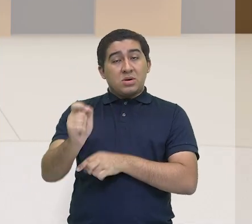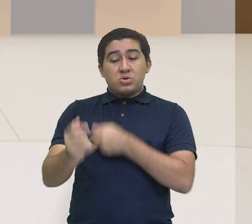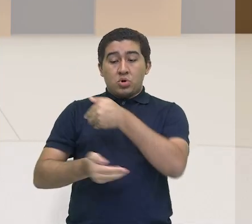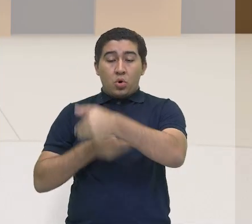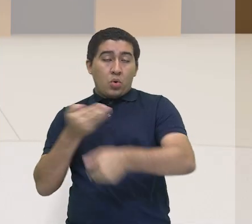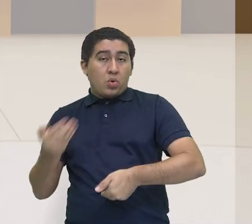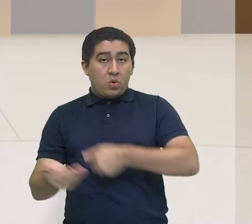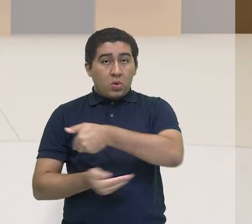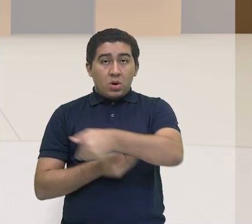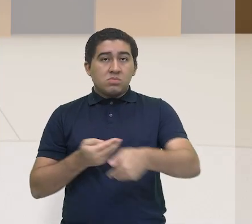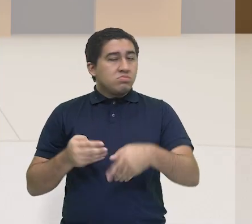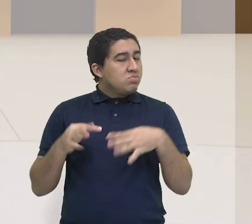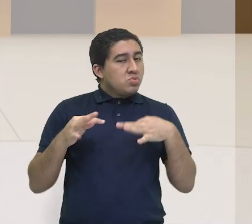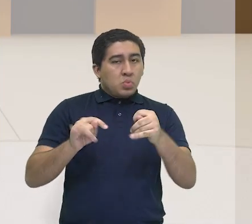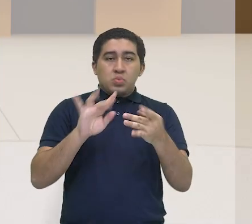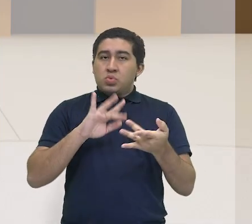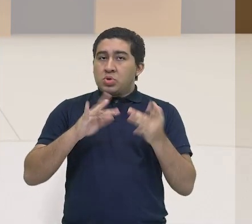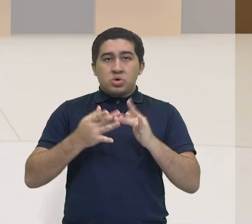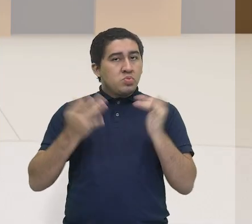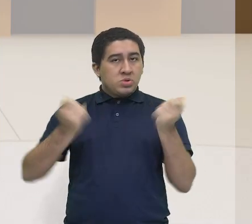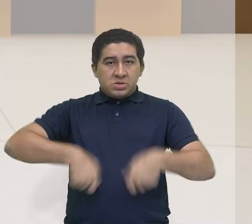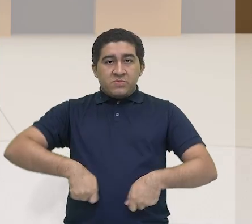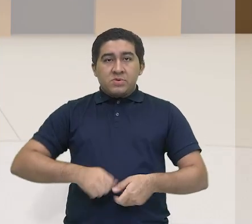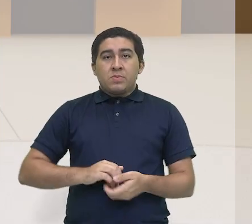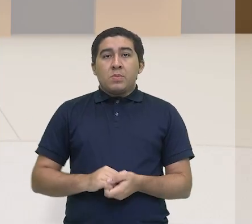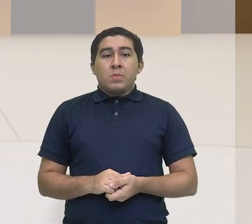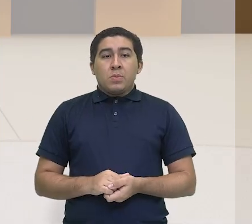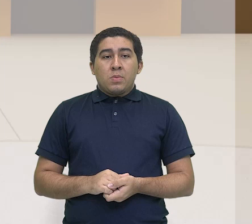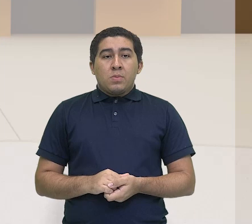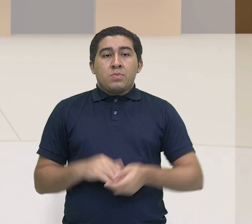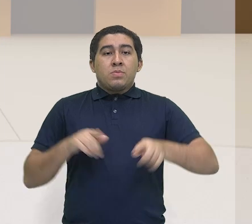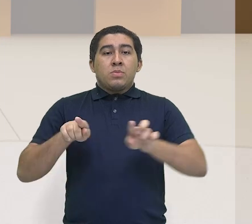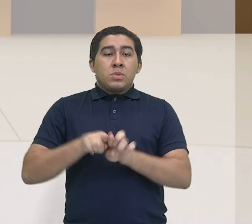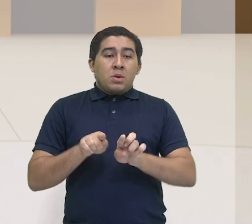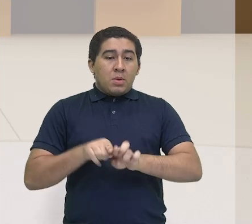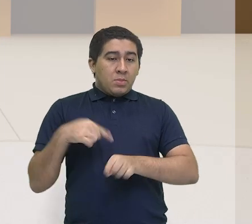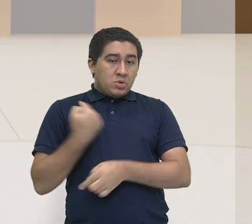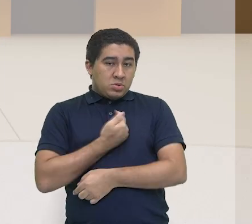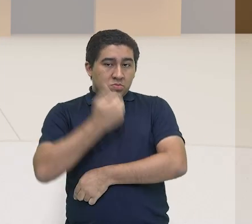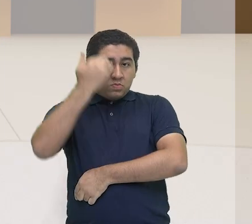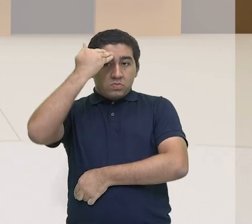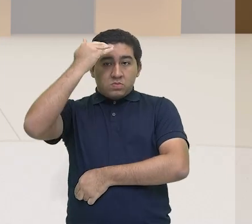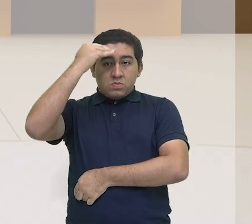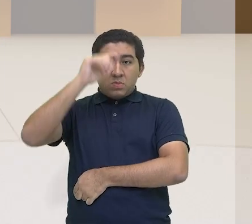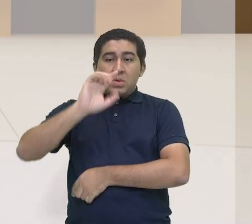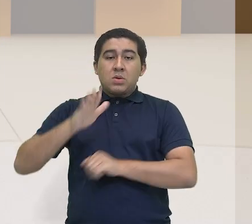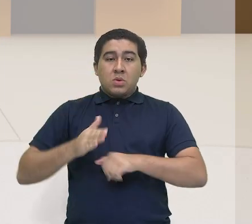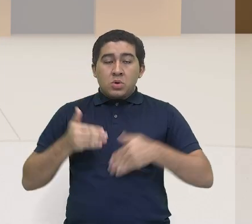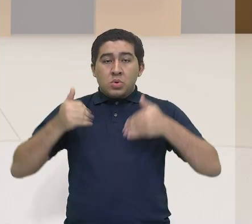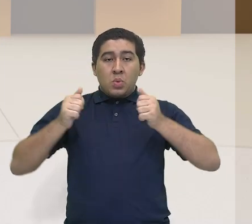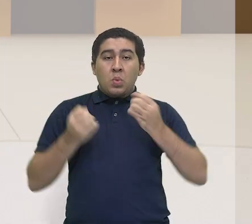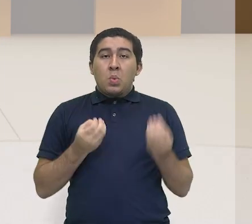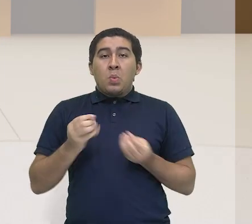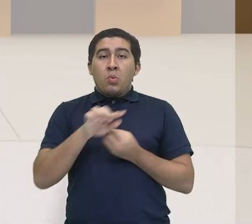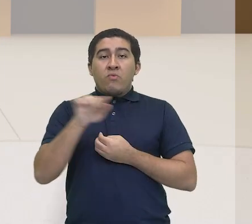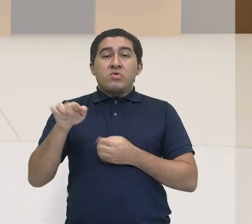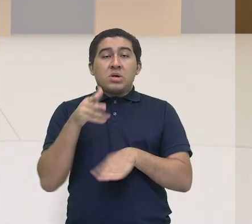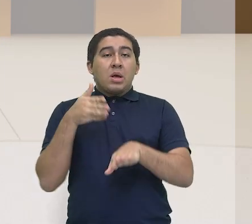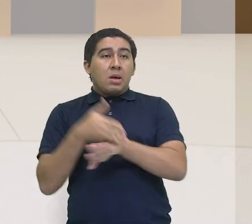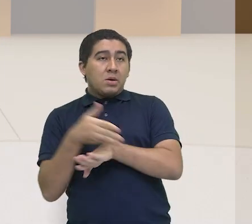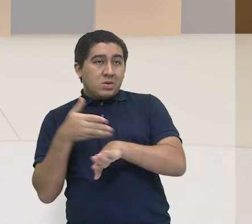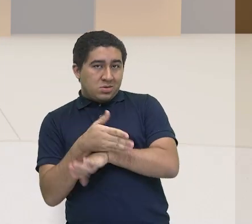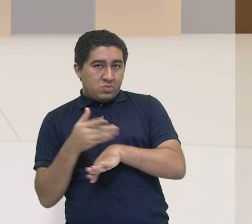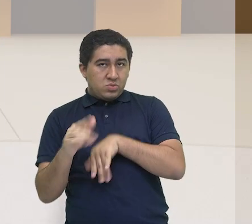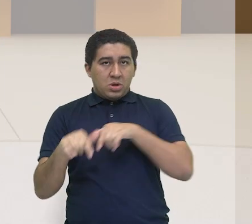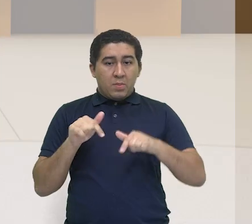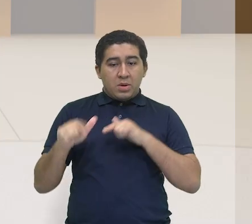e em todos os sentidos, né? Perfeito. E para nós entendermos um pouquinho como que é depois que você entra no mundo do trabalho,